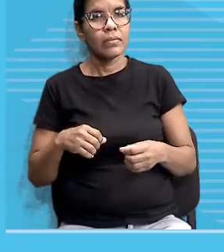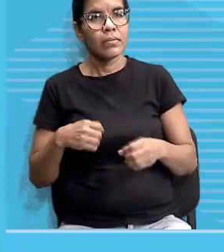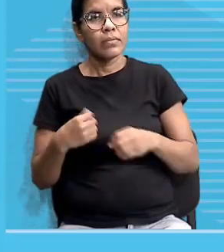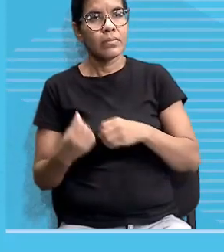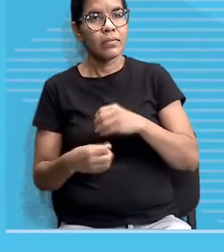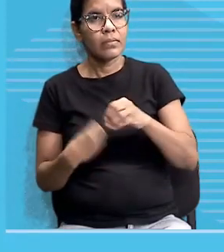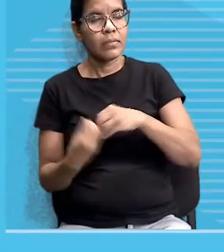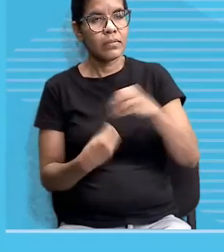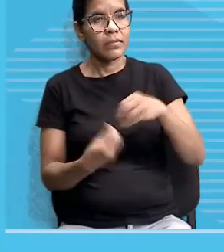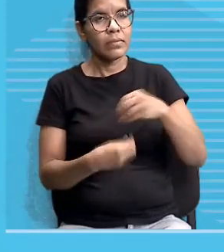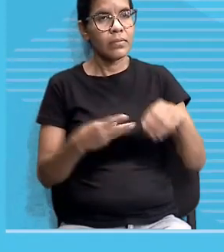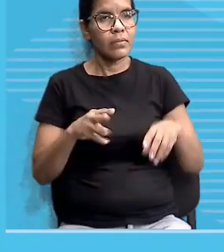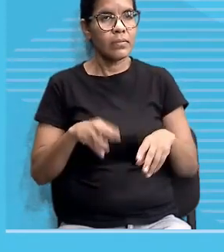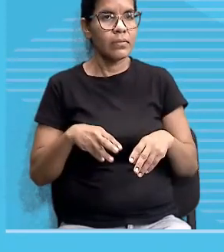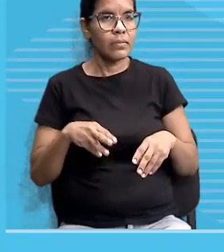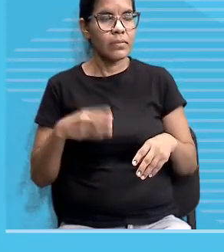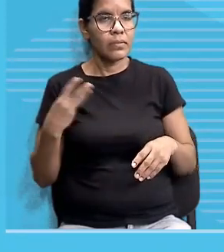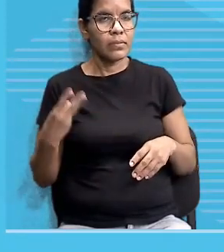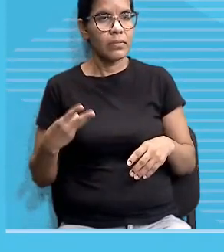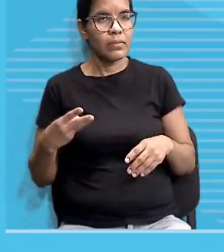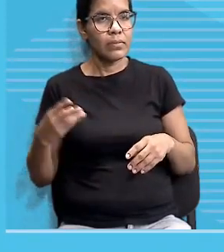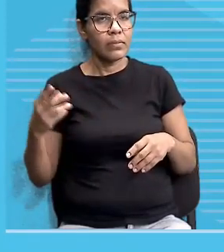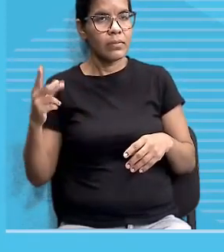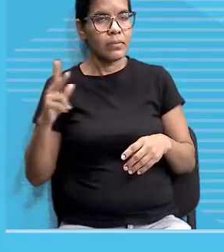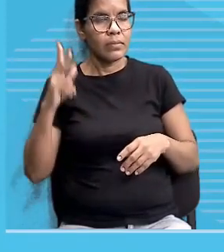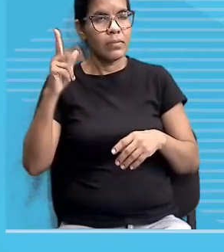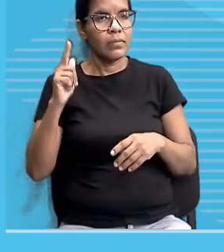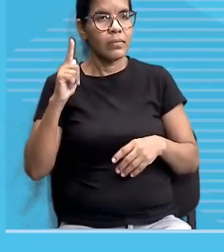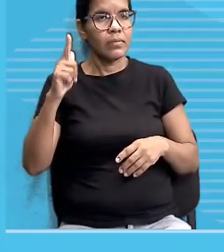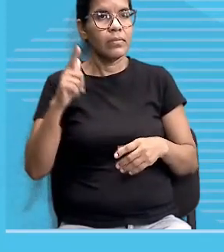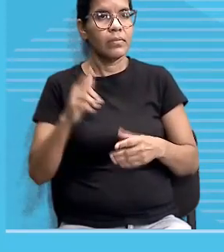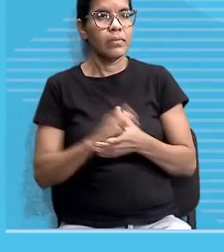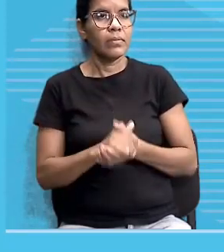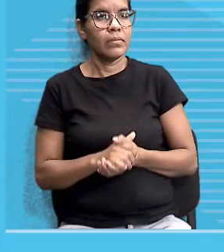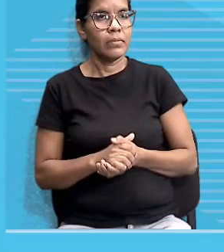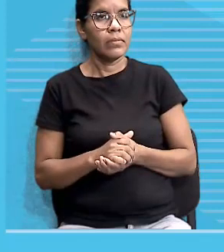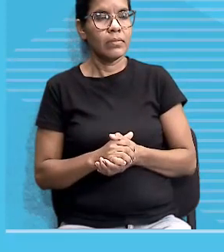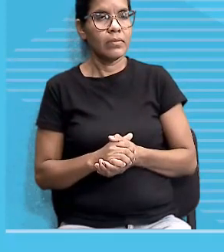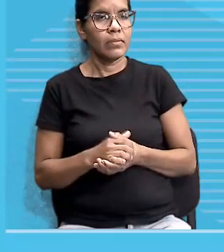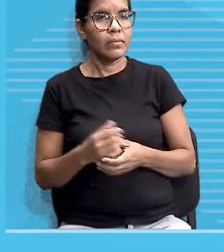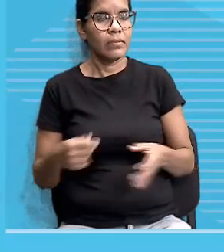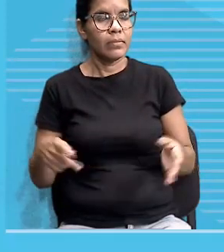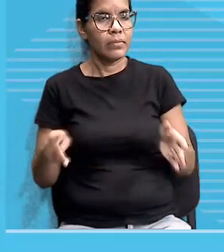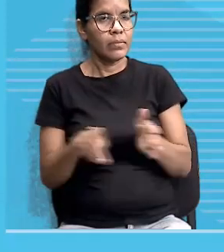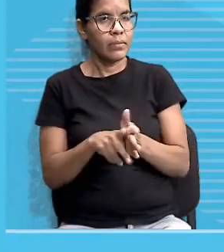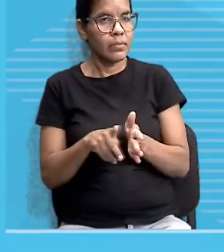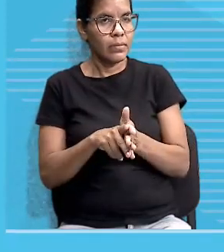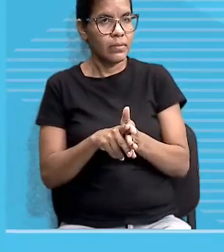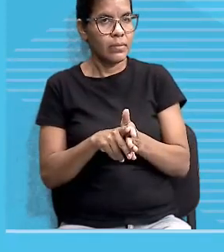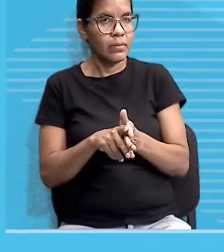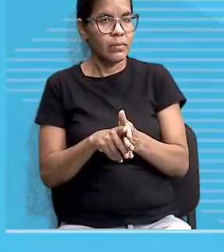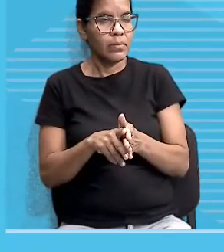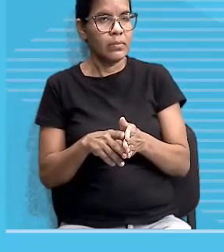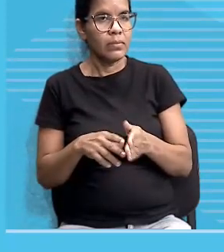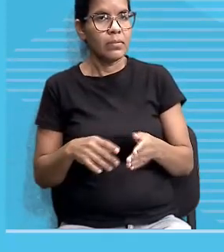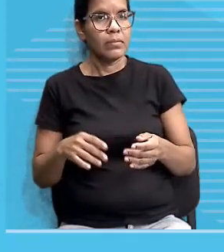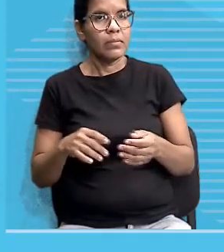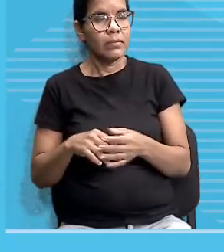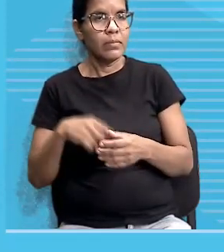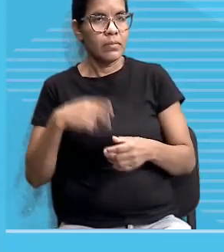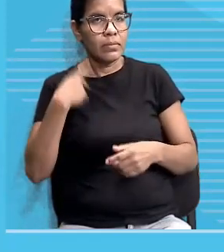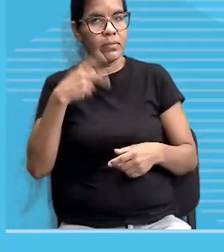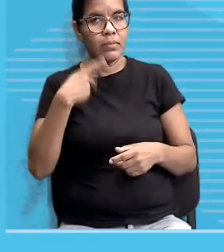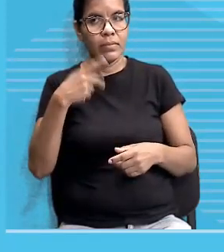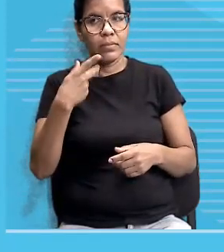transformar essa massa aqui em quilograma Então esse é um caso particular tá e eu até tinha falado